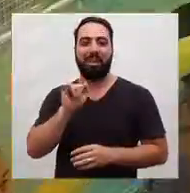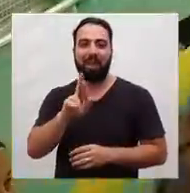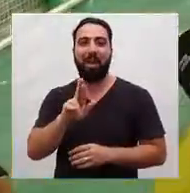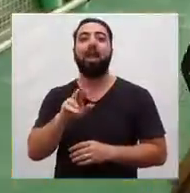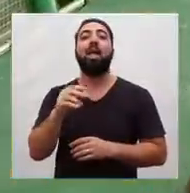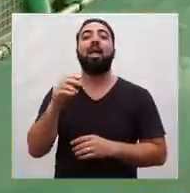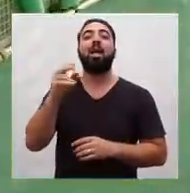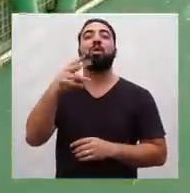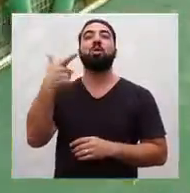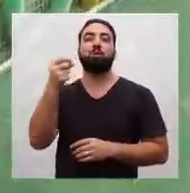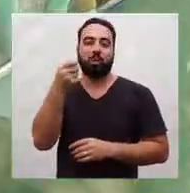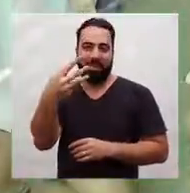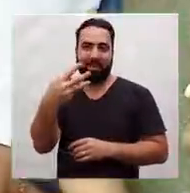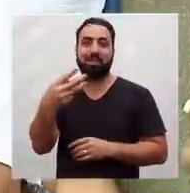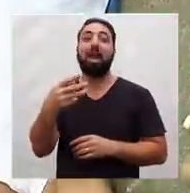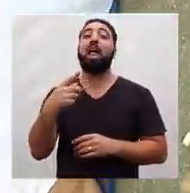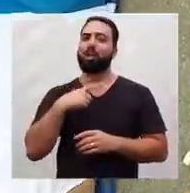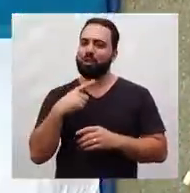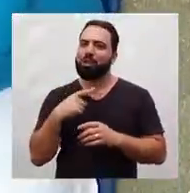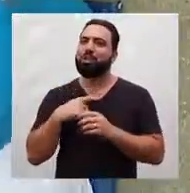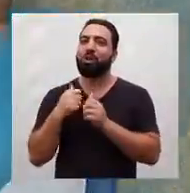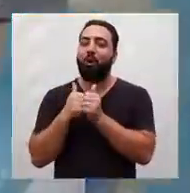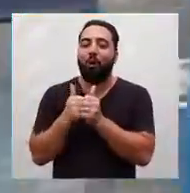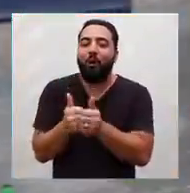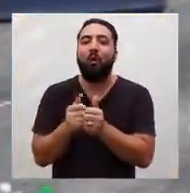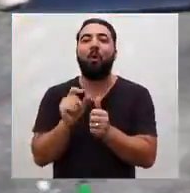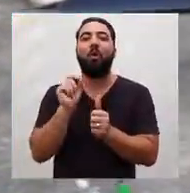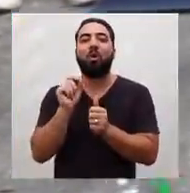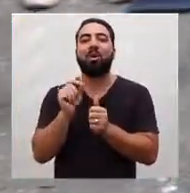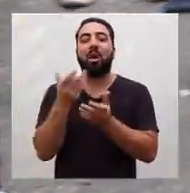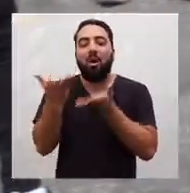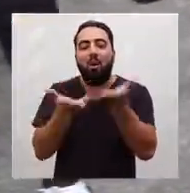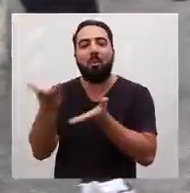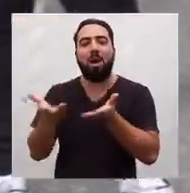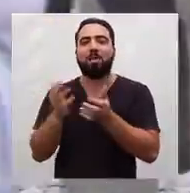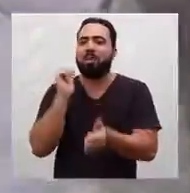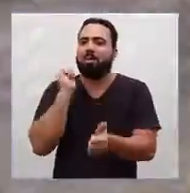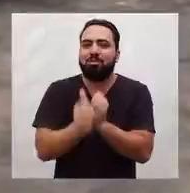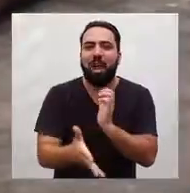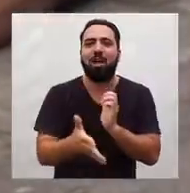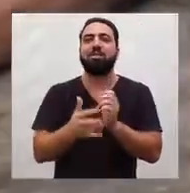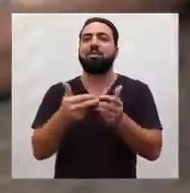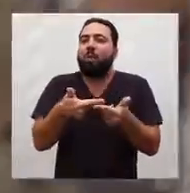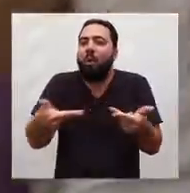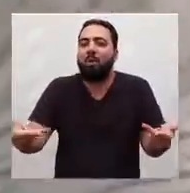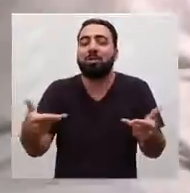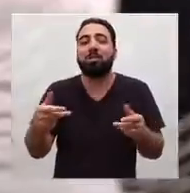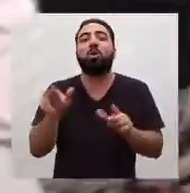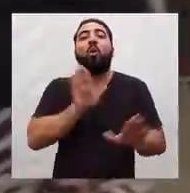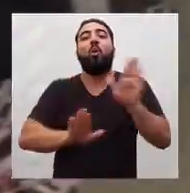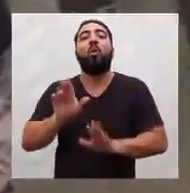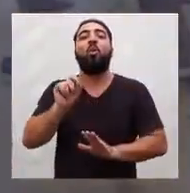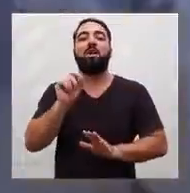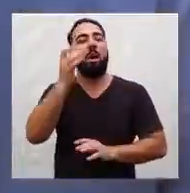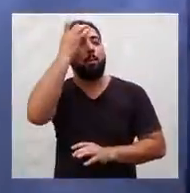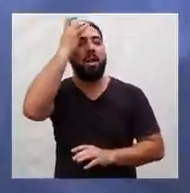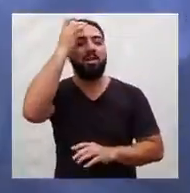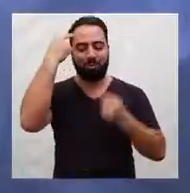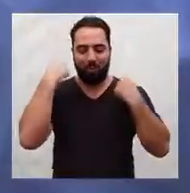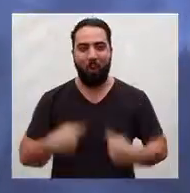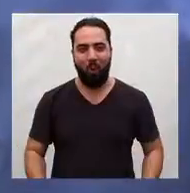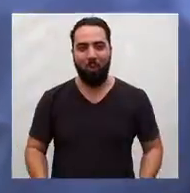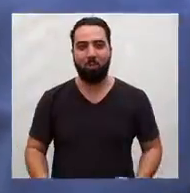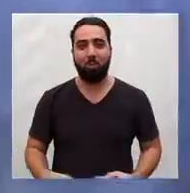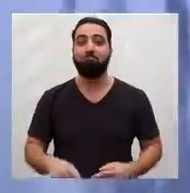2003, nossos idosos têm acolhida de referência, praticam diversas atividades, cuidando da mente e do